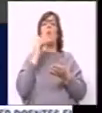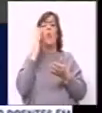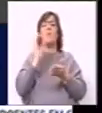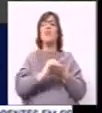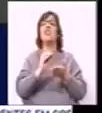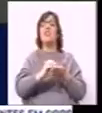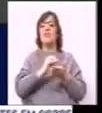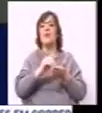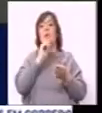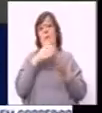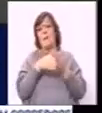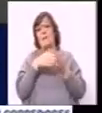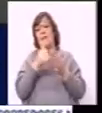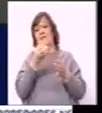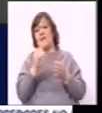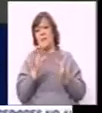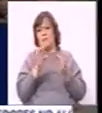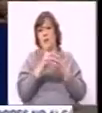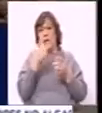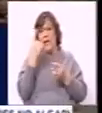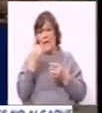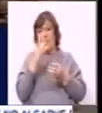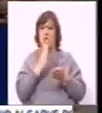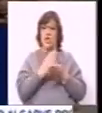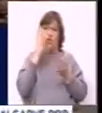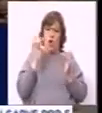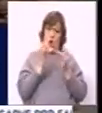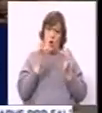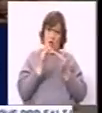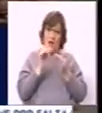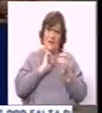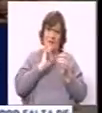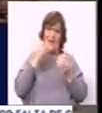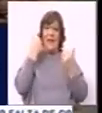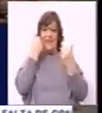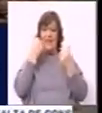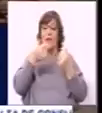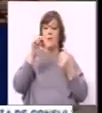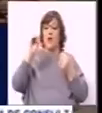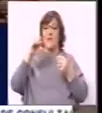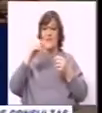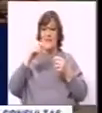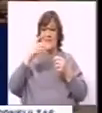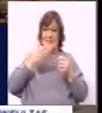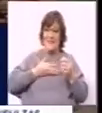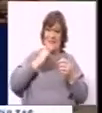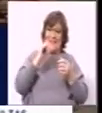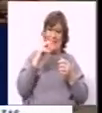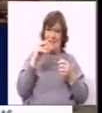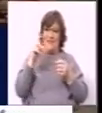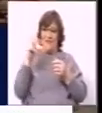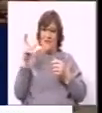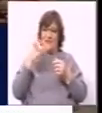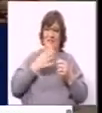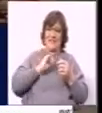entrar limitadas a 20 participantes por sim basta entrar em contato com o doador e da biodiversidade quero pôr o primeiro usando o endereço